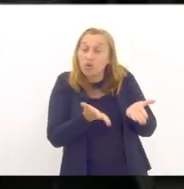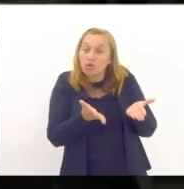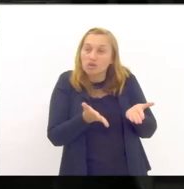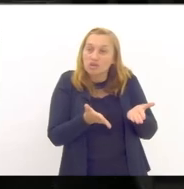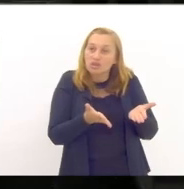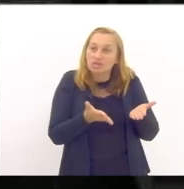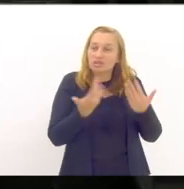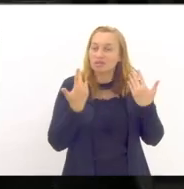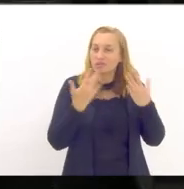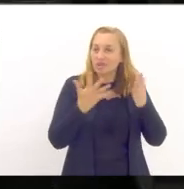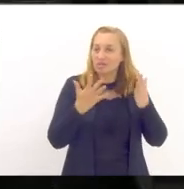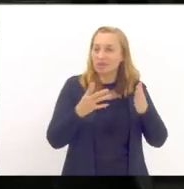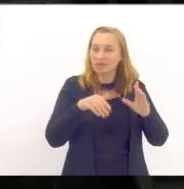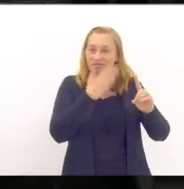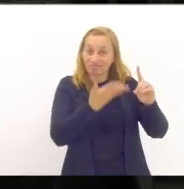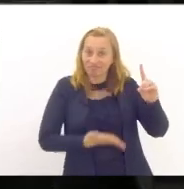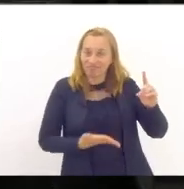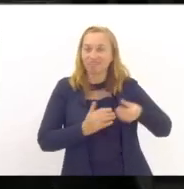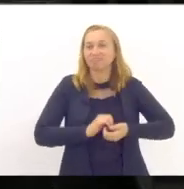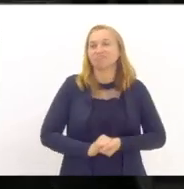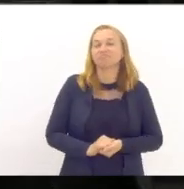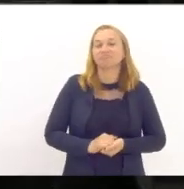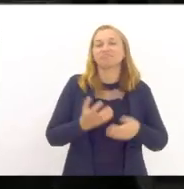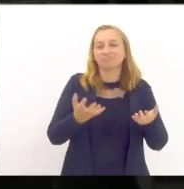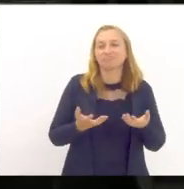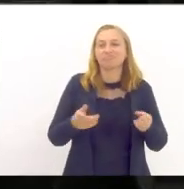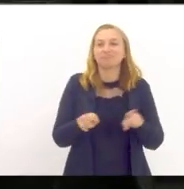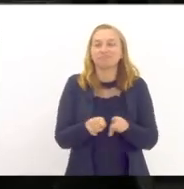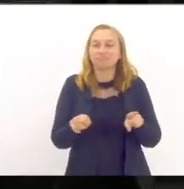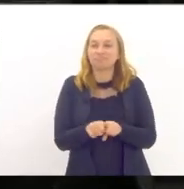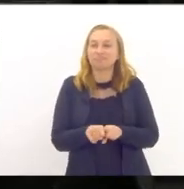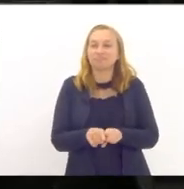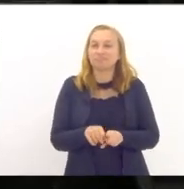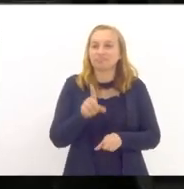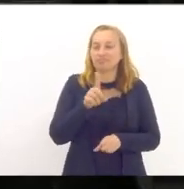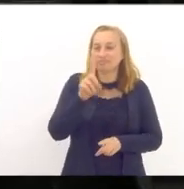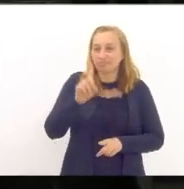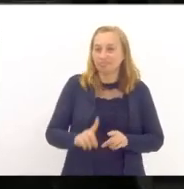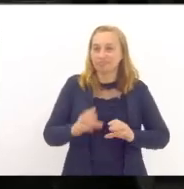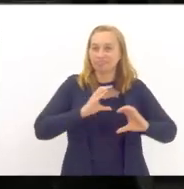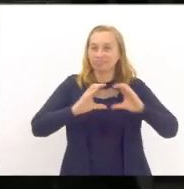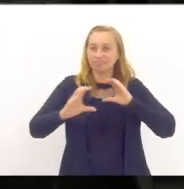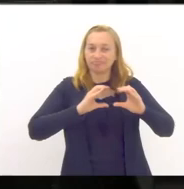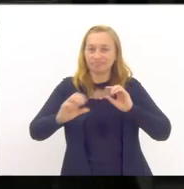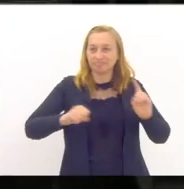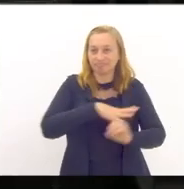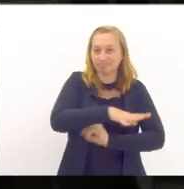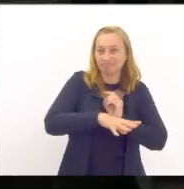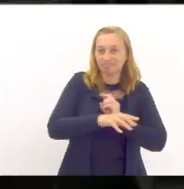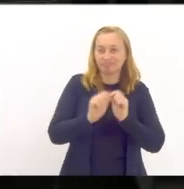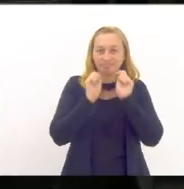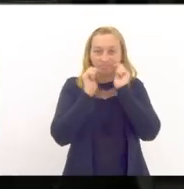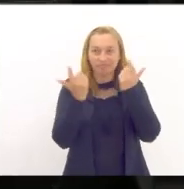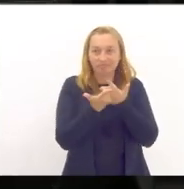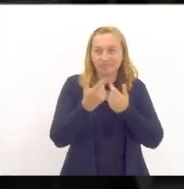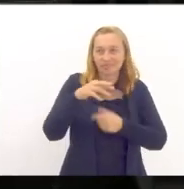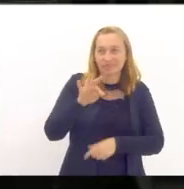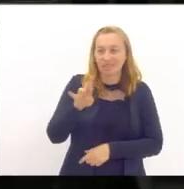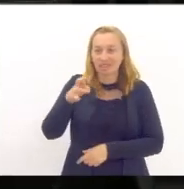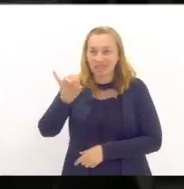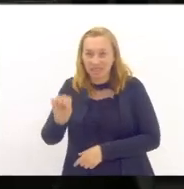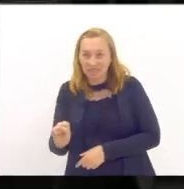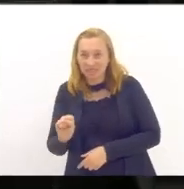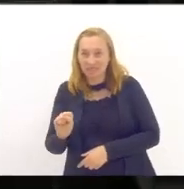prestigiam essa sessão solene. Queria agradecer também à diretora de comunicação social da Assembleia, Cris Laranjeira.